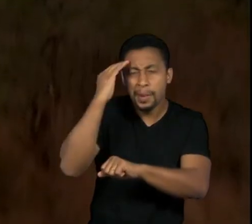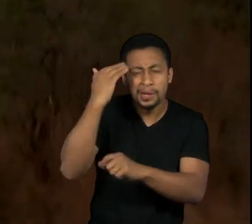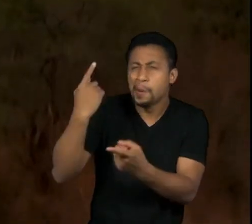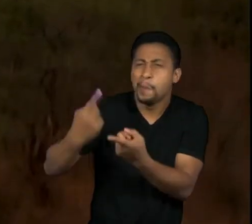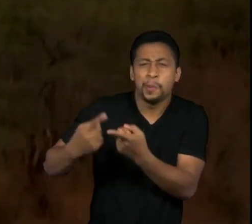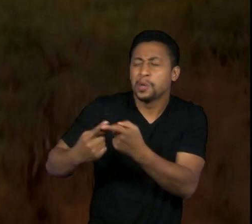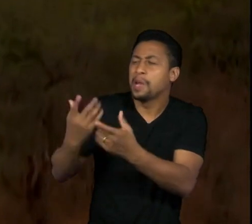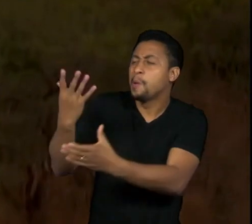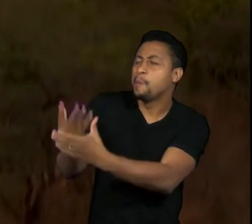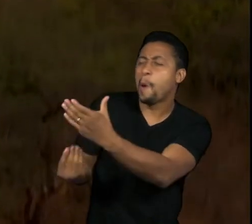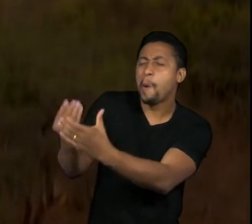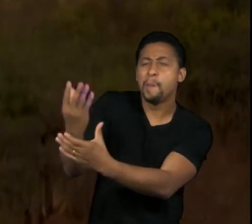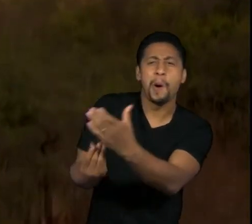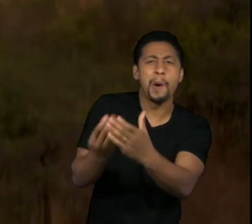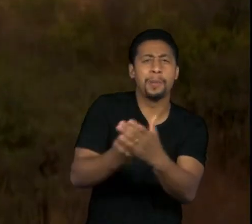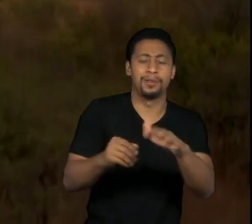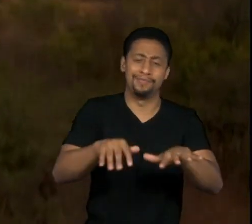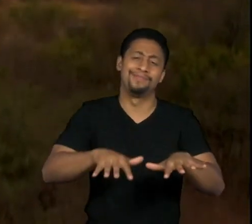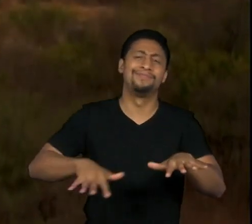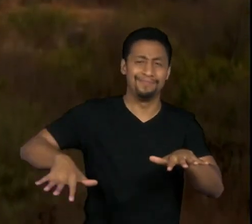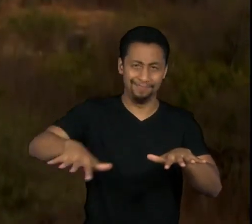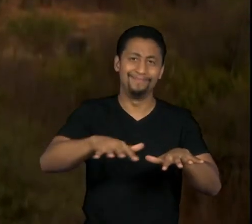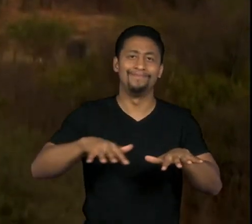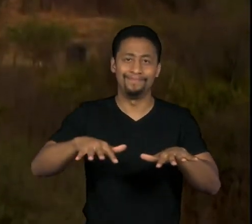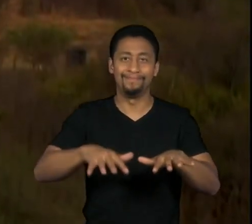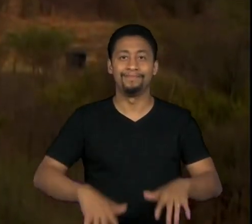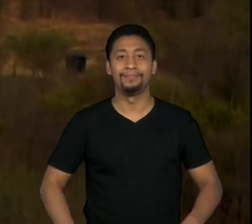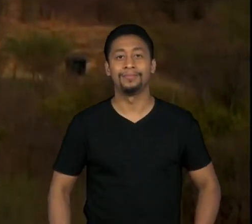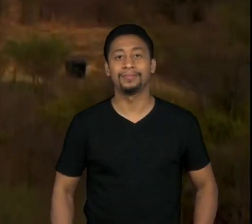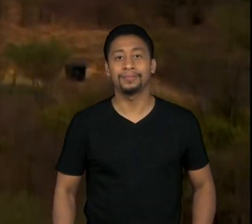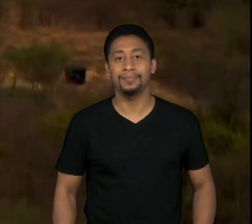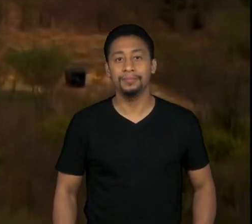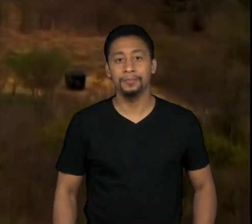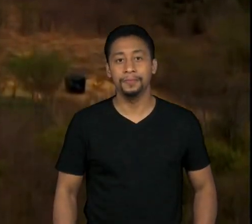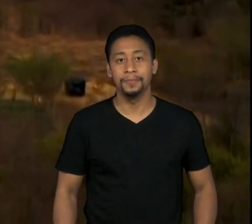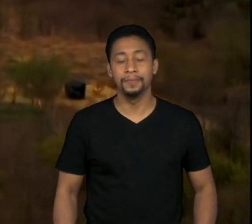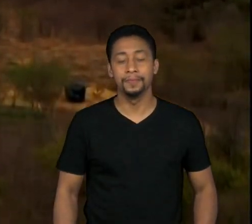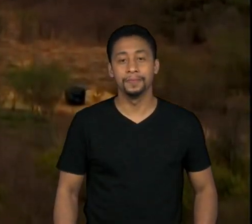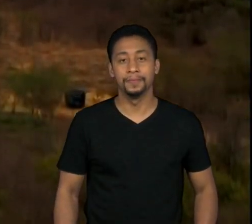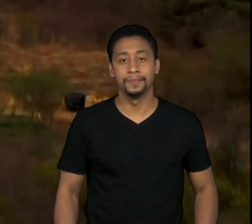ao desaparecimento do animal naquele bioma.